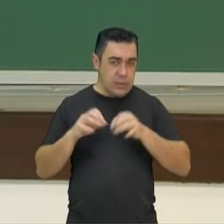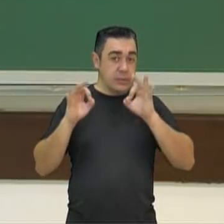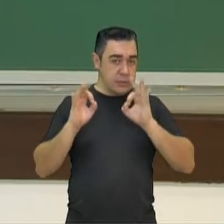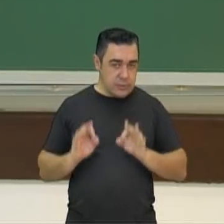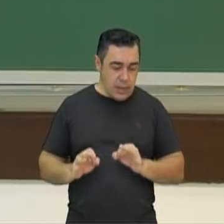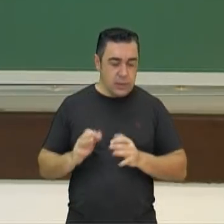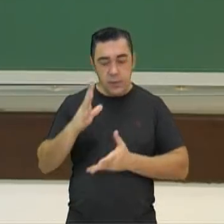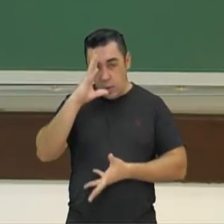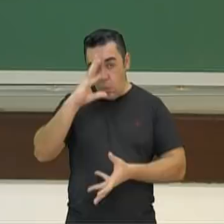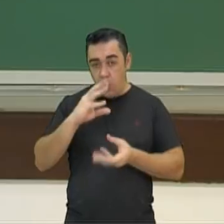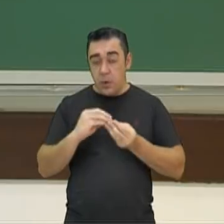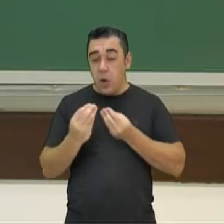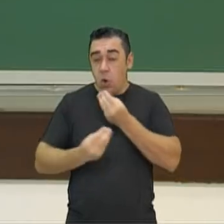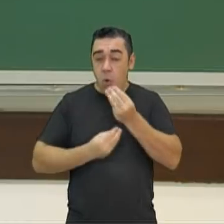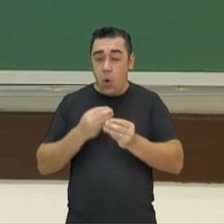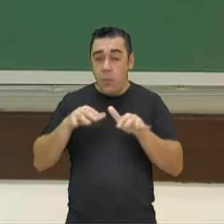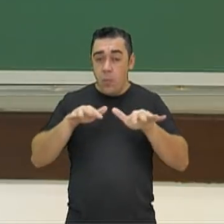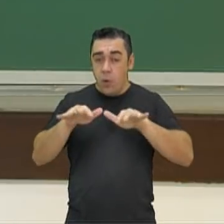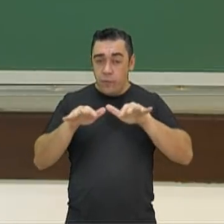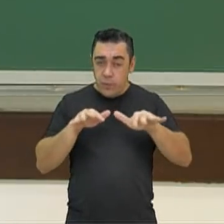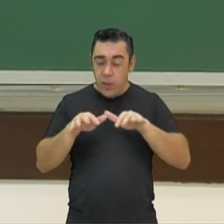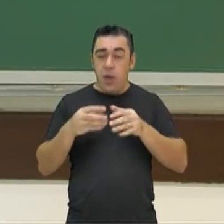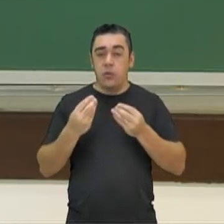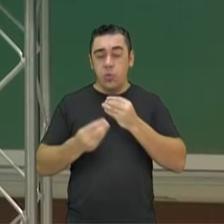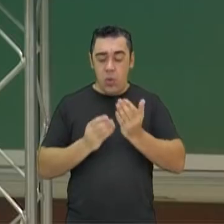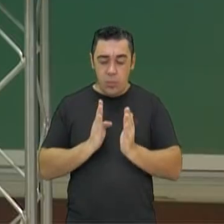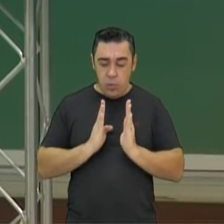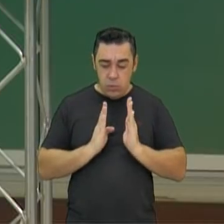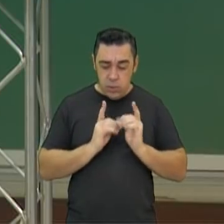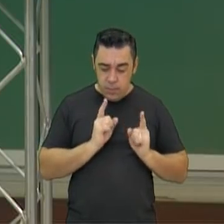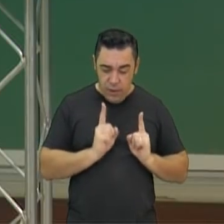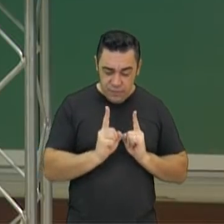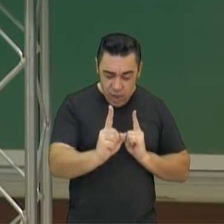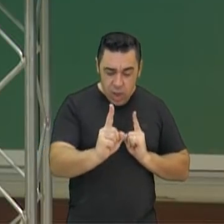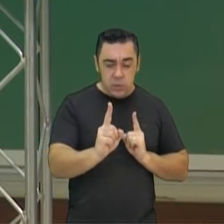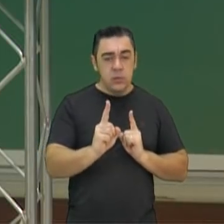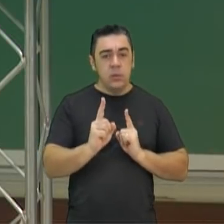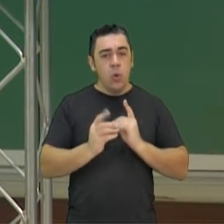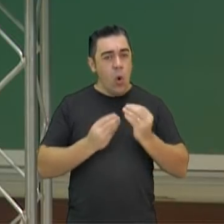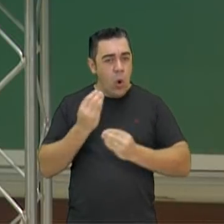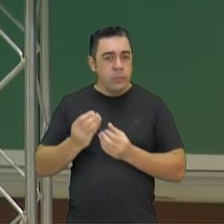tem que entender os endereços para não cometer esses pequenos erros.